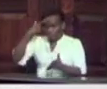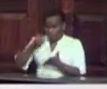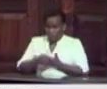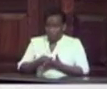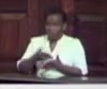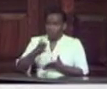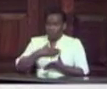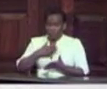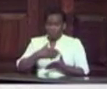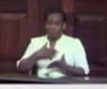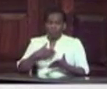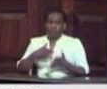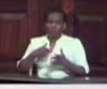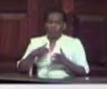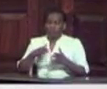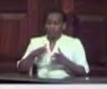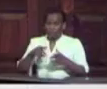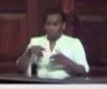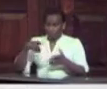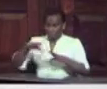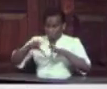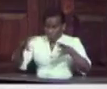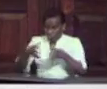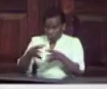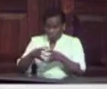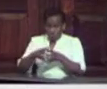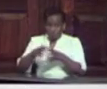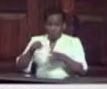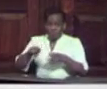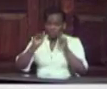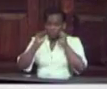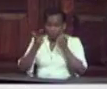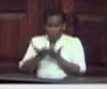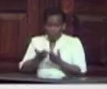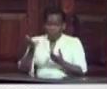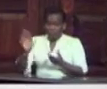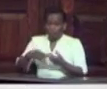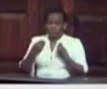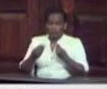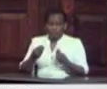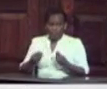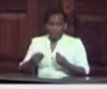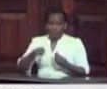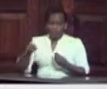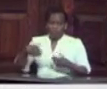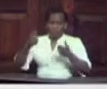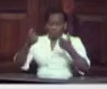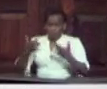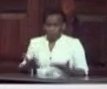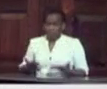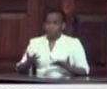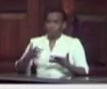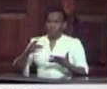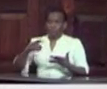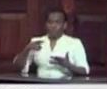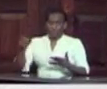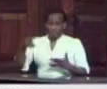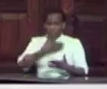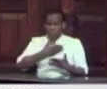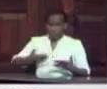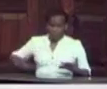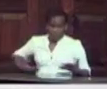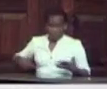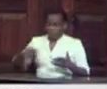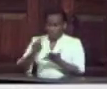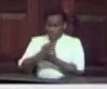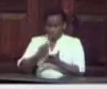autodeterminação, trazer para o corpo deste parlamento? Então, nós dizemos que o ato do governador foi